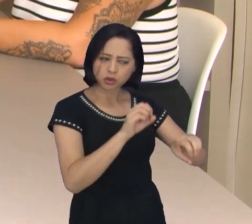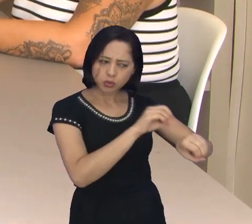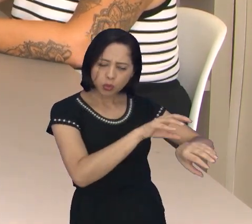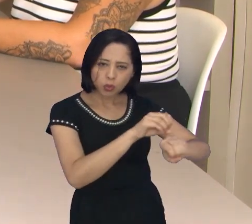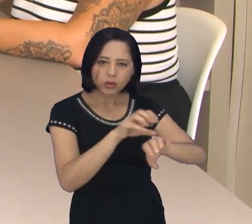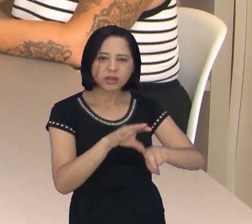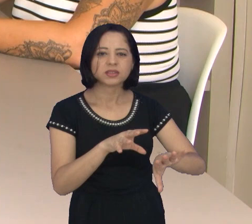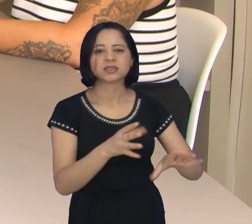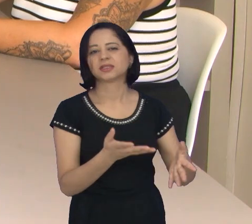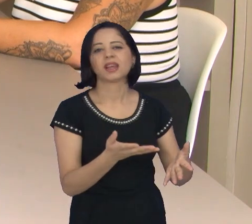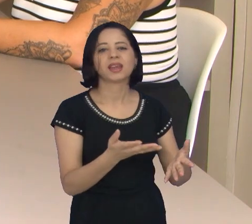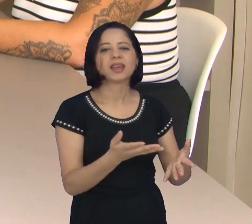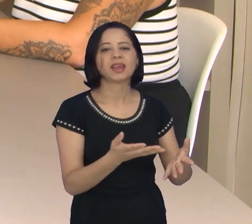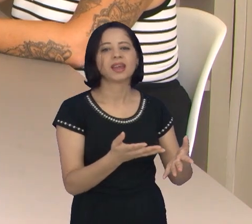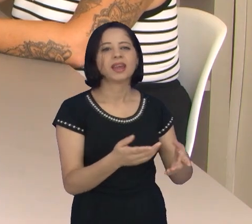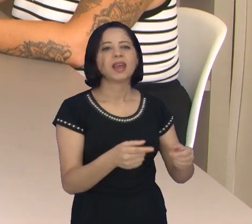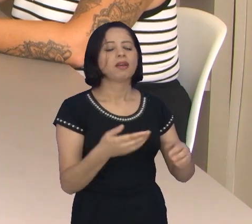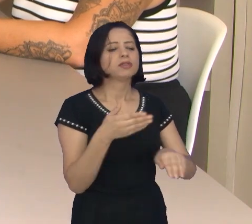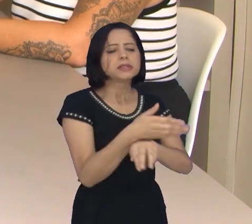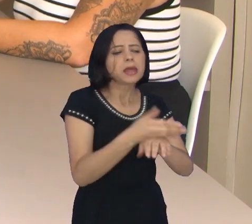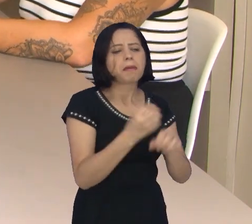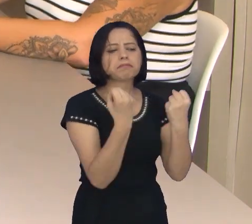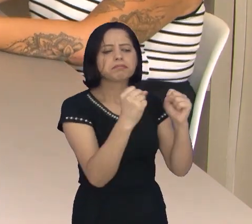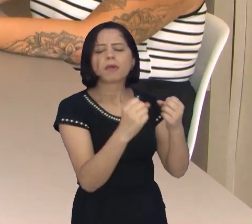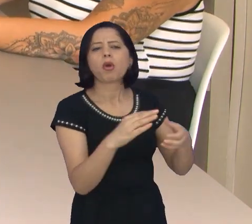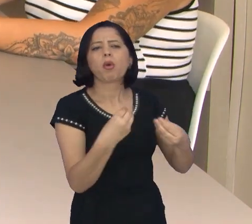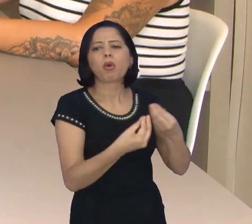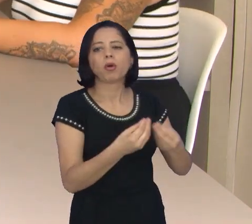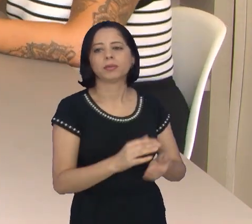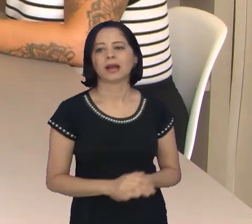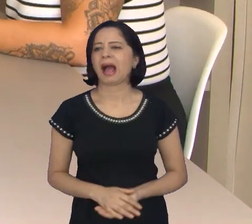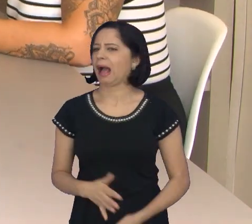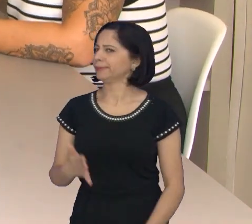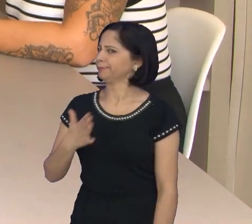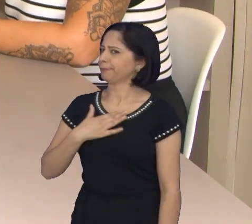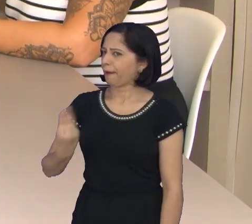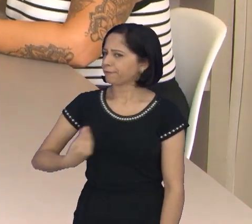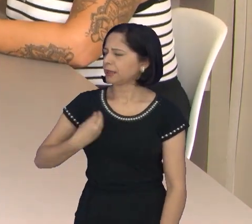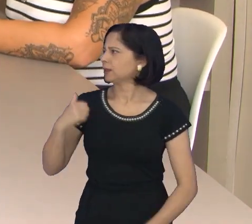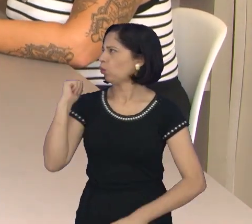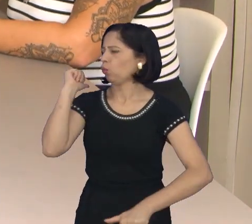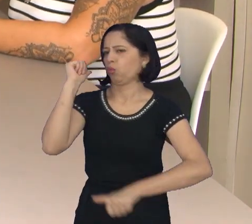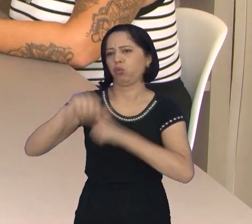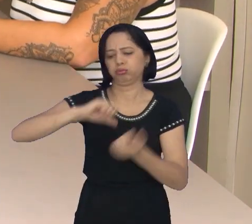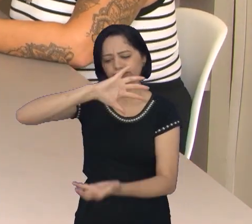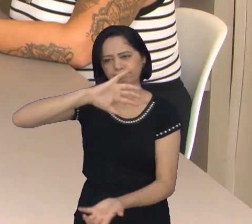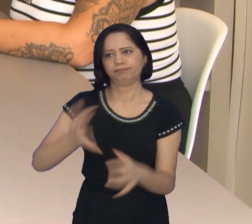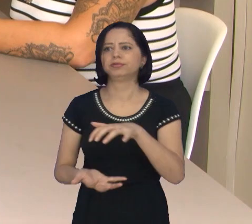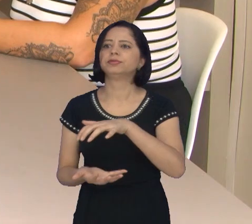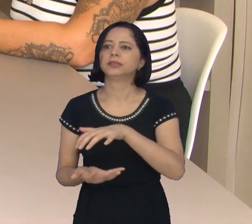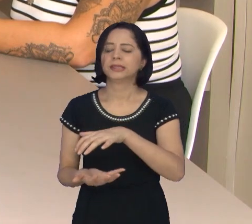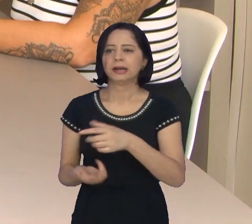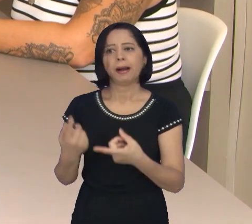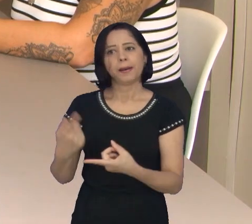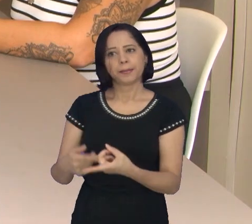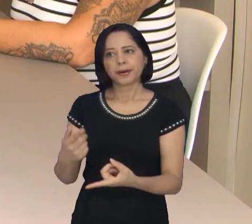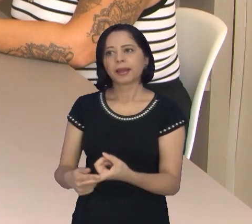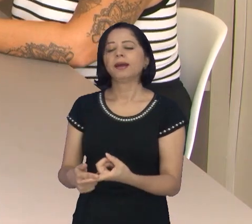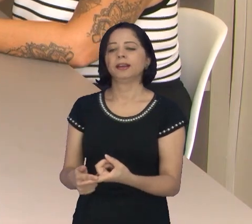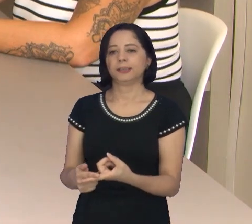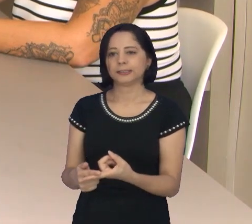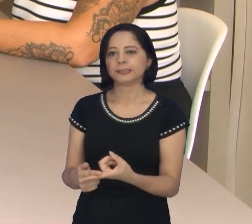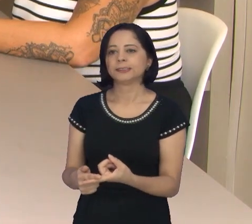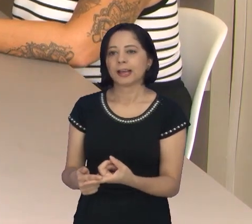seu comportamento? Praticou mais exercício? Como que foi? Mudei muito. Eu acredito que depois que a gente passa por um processo como